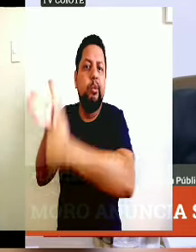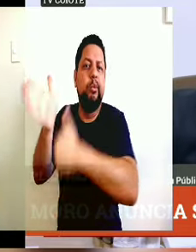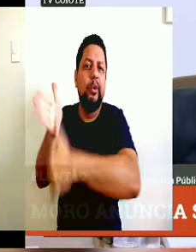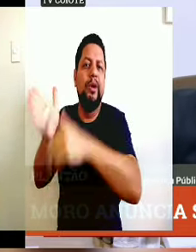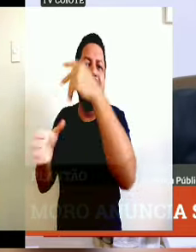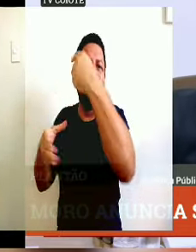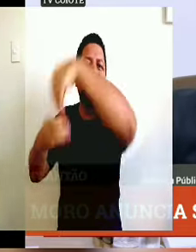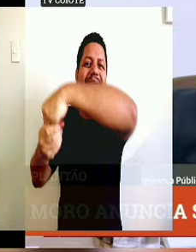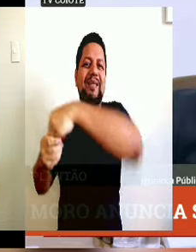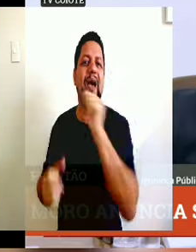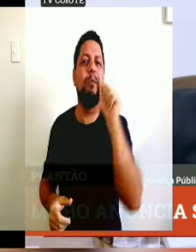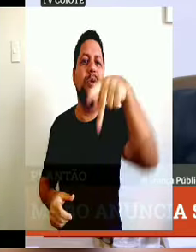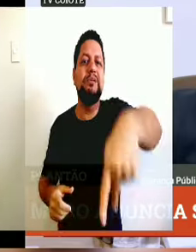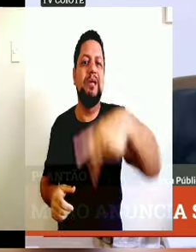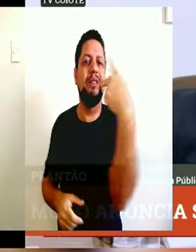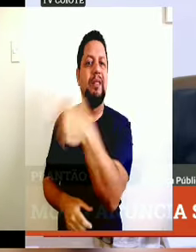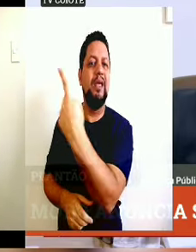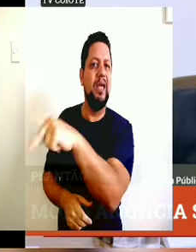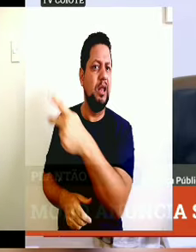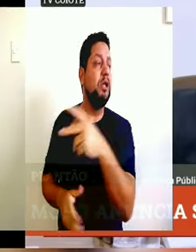essa Previdência.